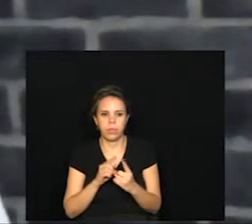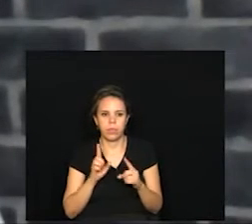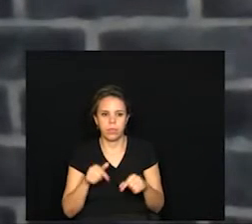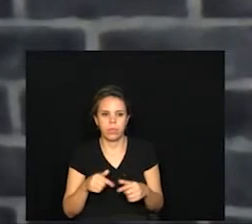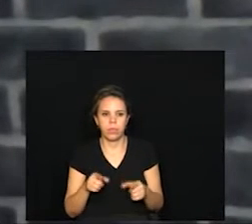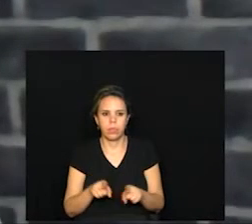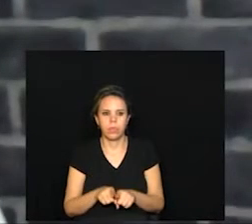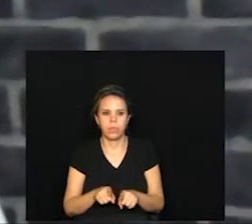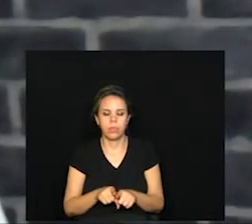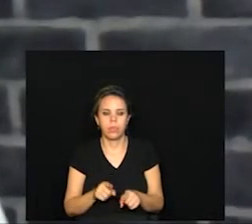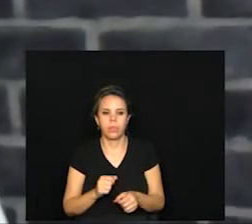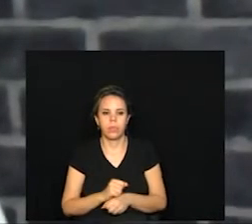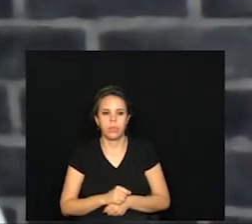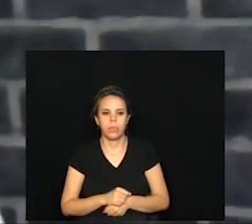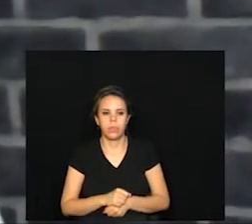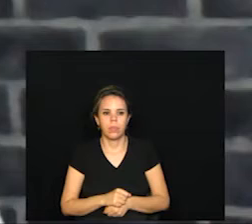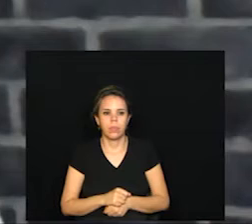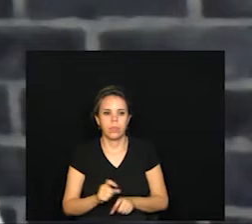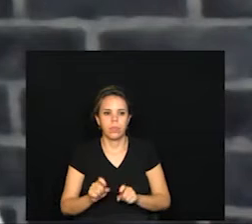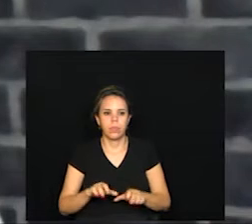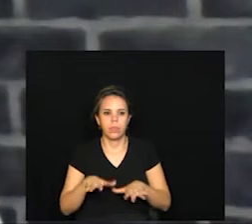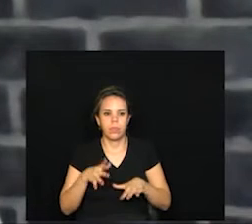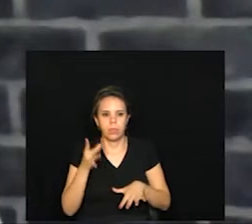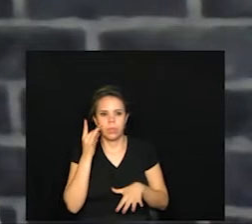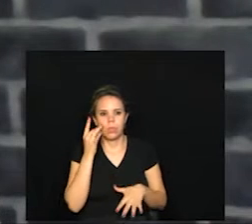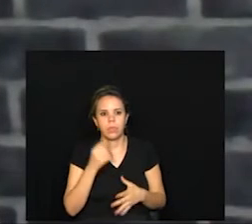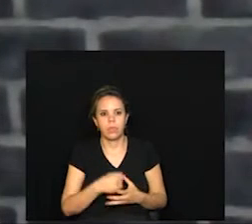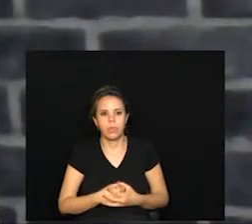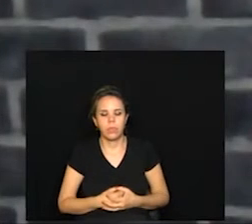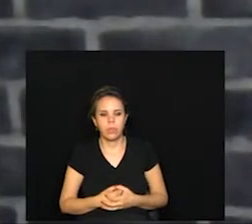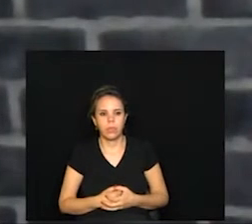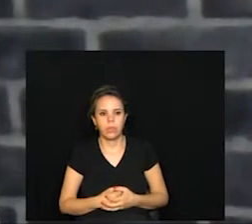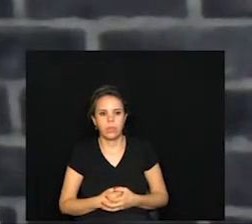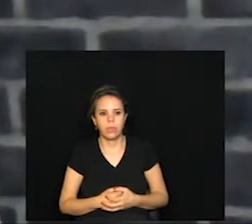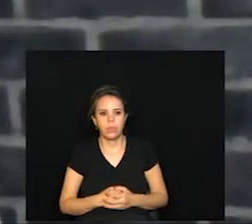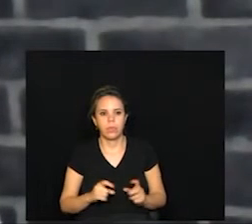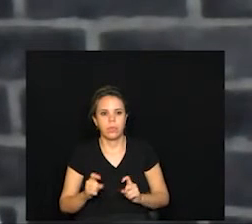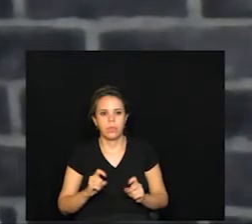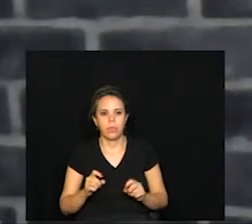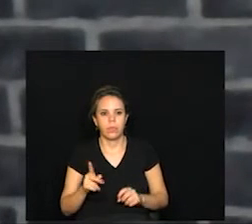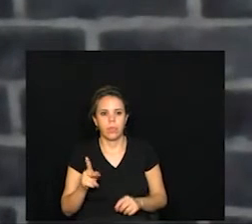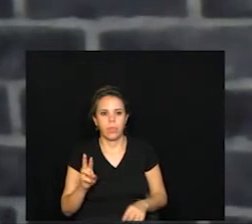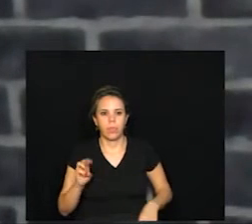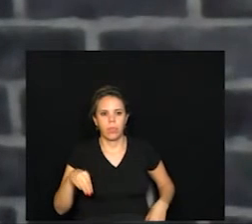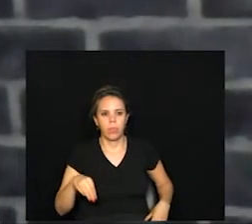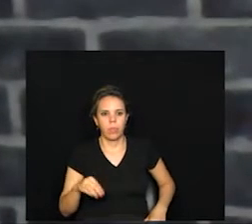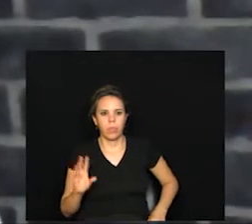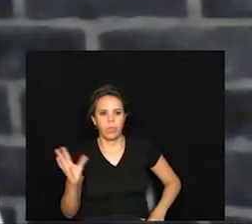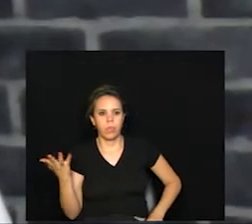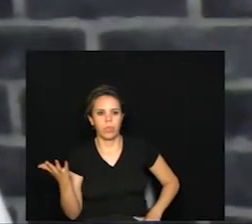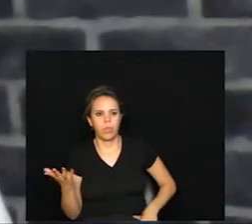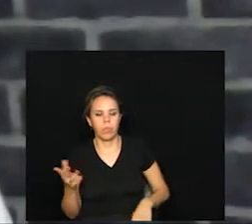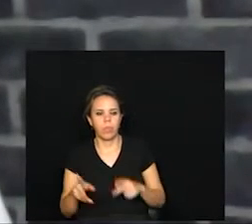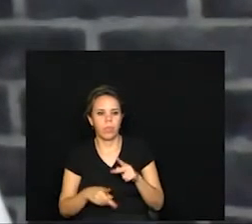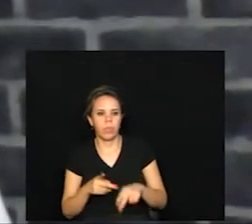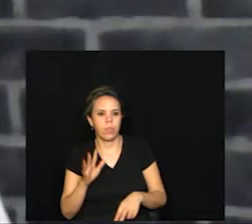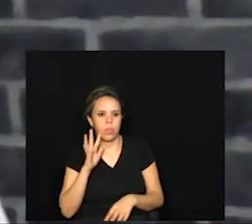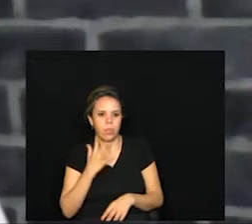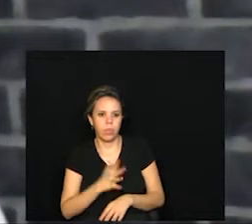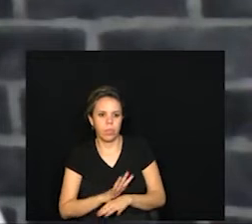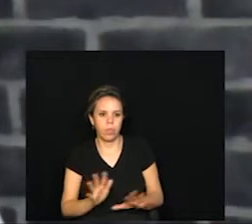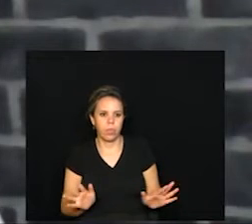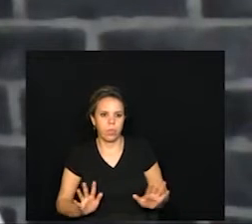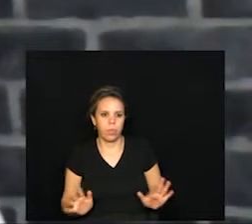gente também suspendeu as audiências presenciais. A audiência no PROCON ela ocorre quando o fornecedor não